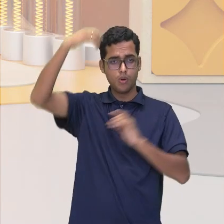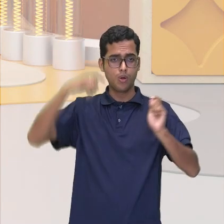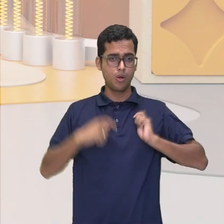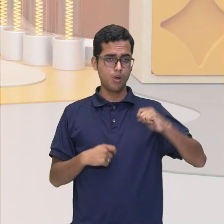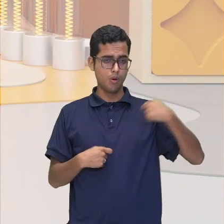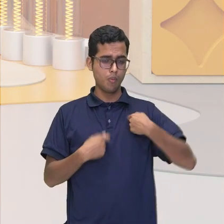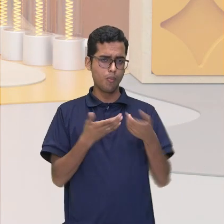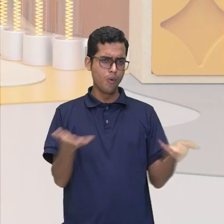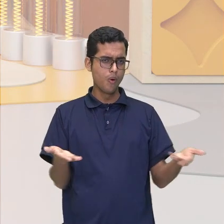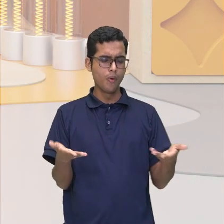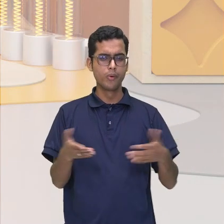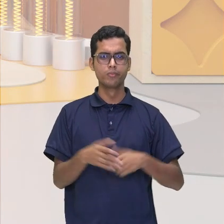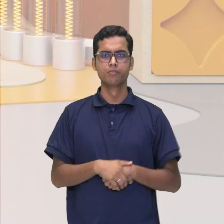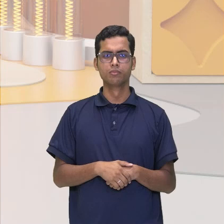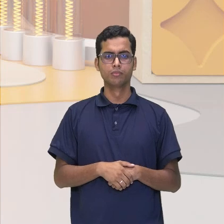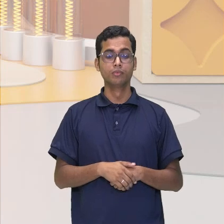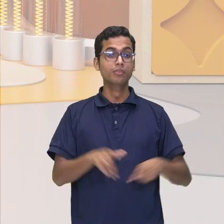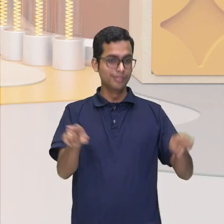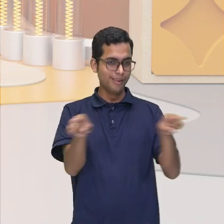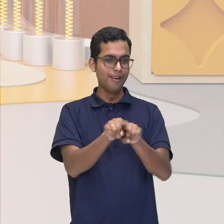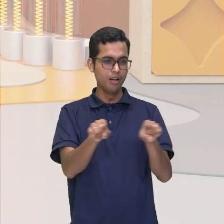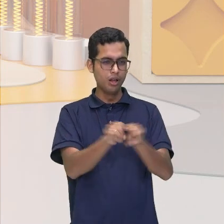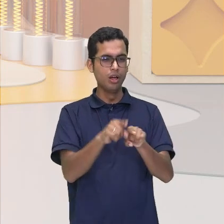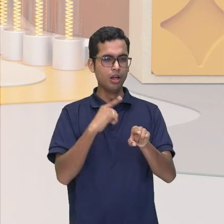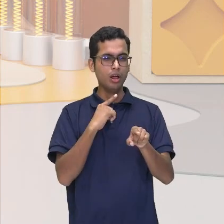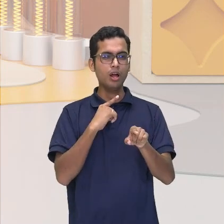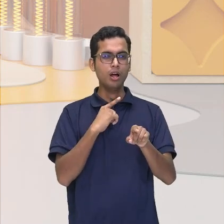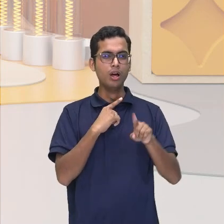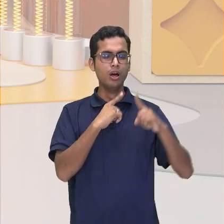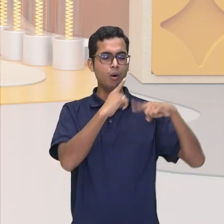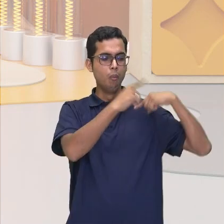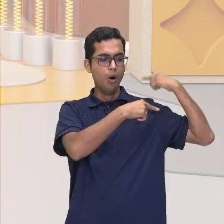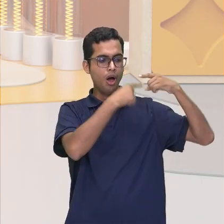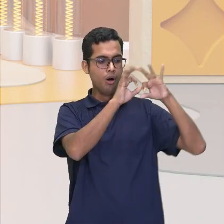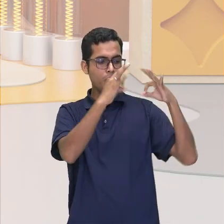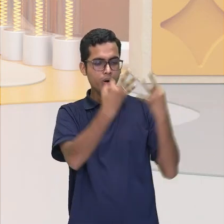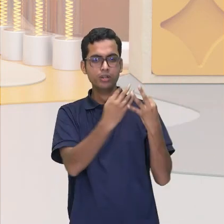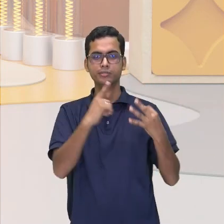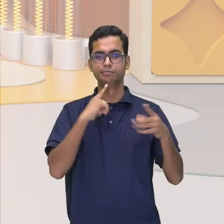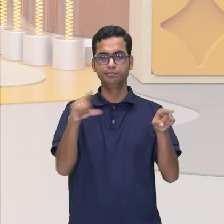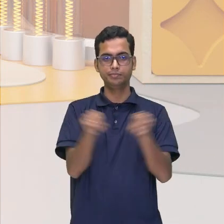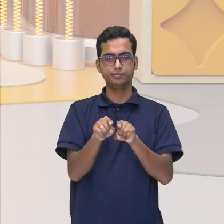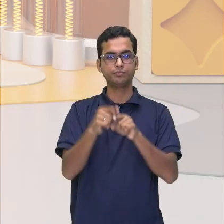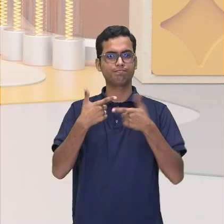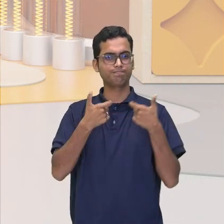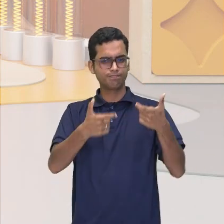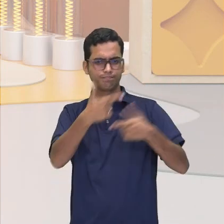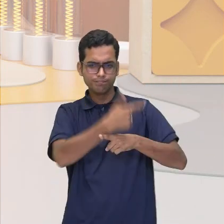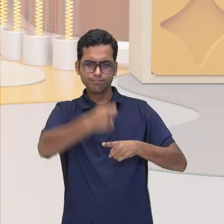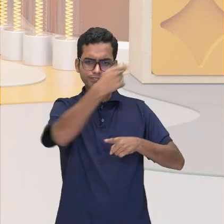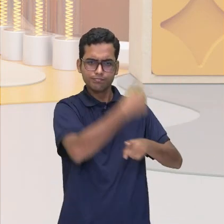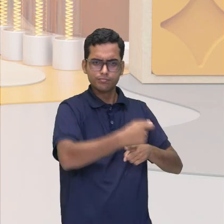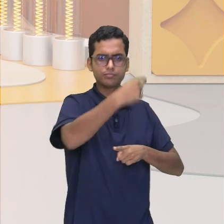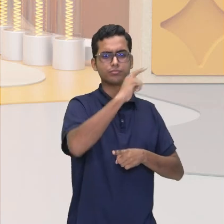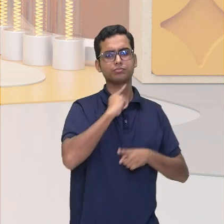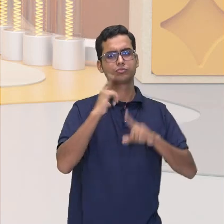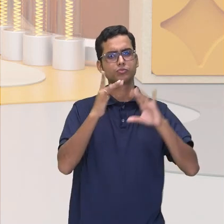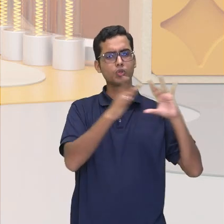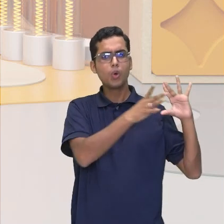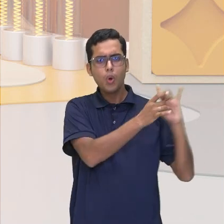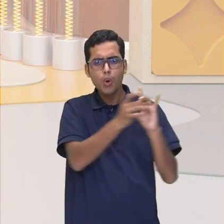espanhola, que também teve suas raízes nas guerras de reconquista, também está ali no